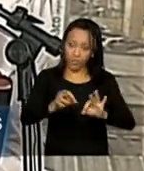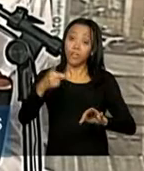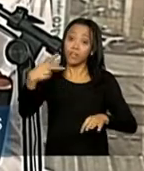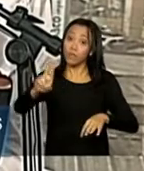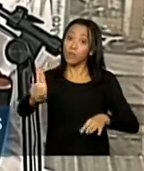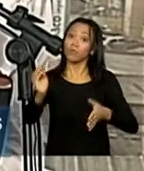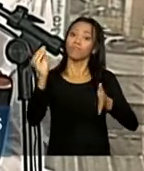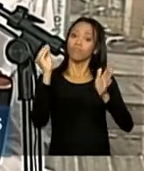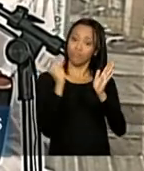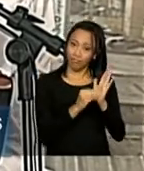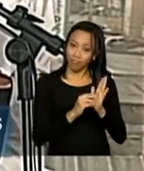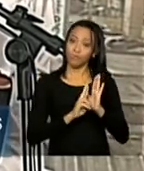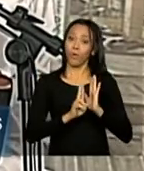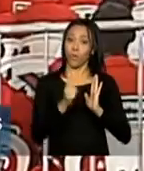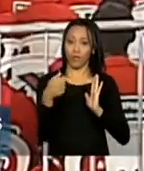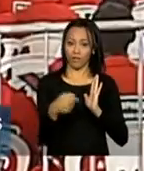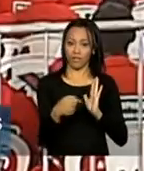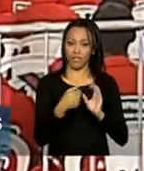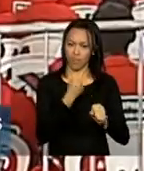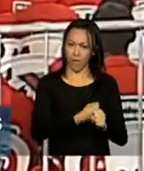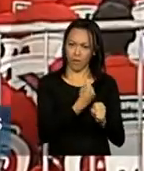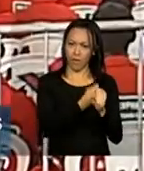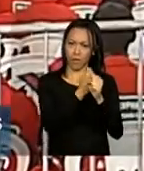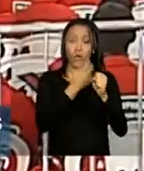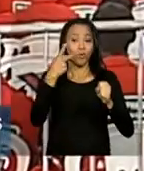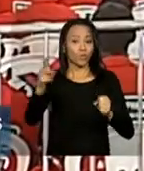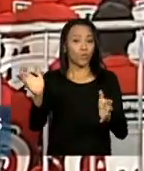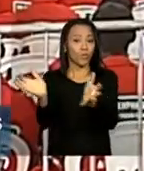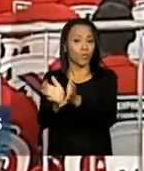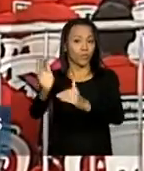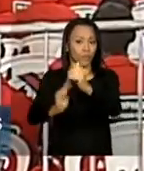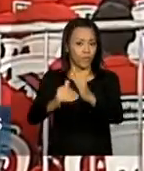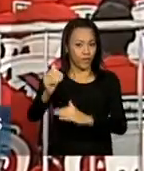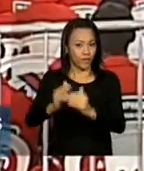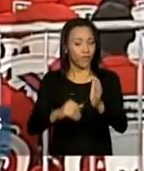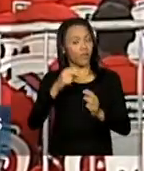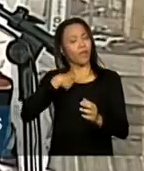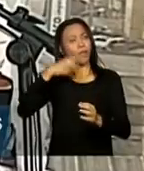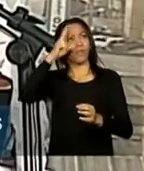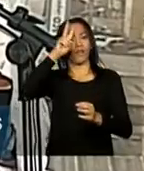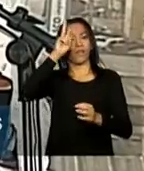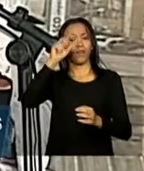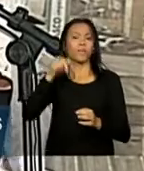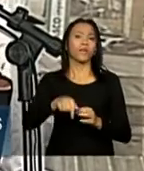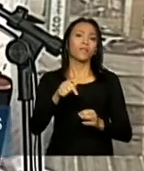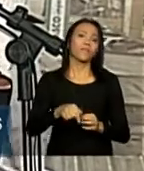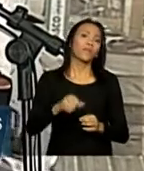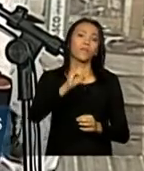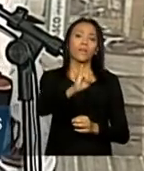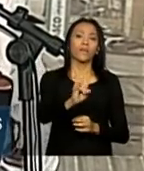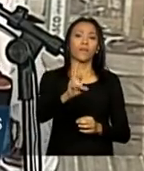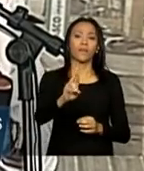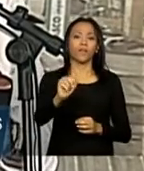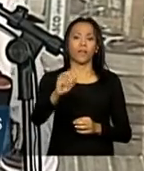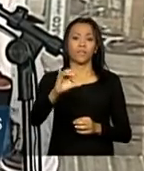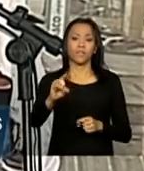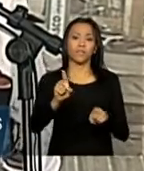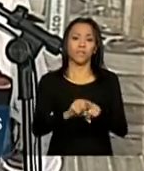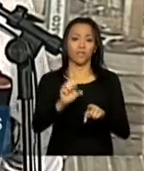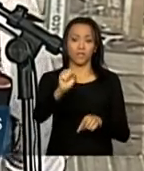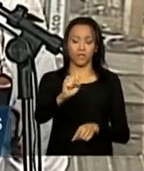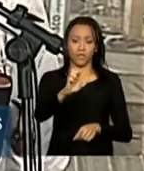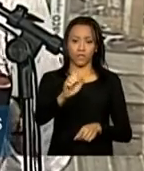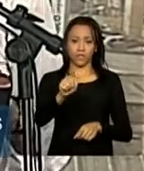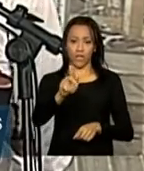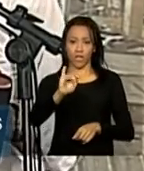marcado, presidente, nessa obra aqui, porque com a sua equipe, e aí eu me lembro aqui do Eraci, do Sérgio,